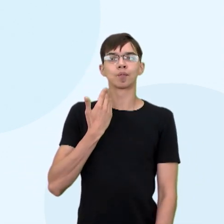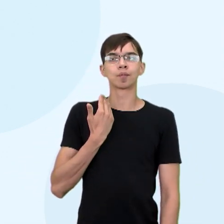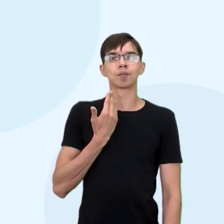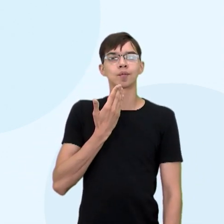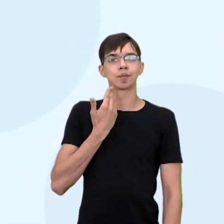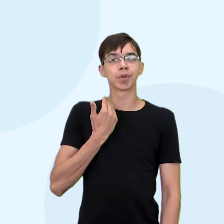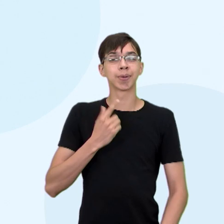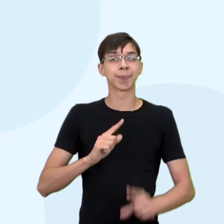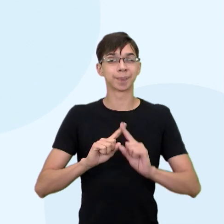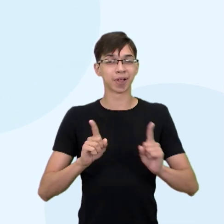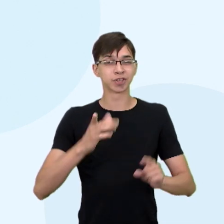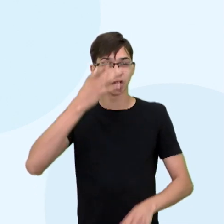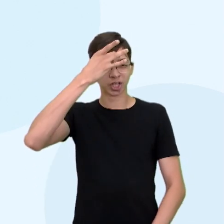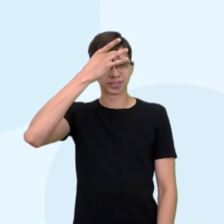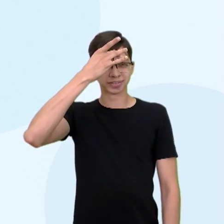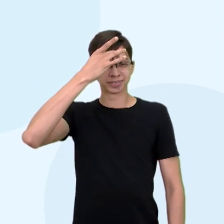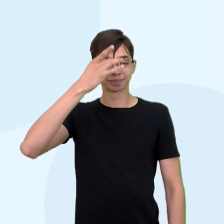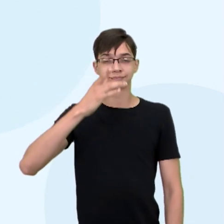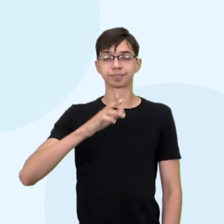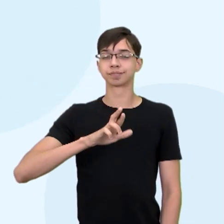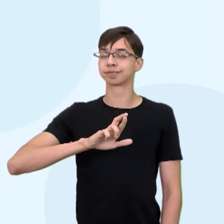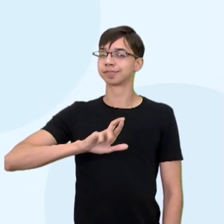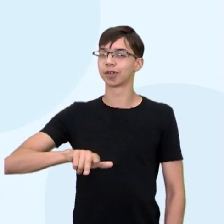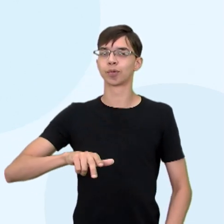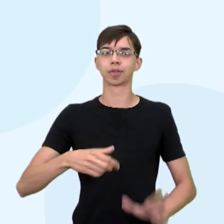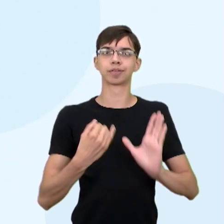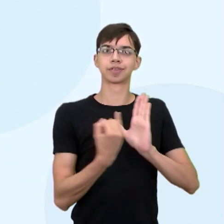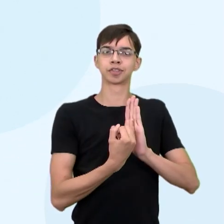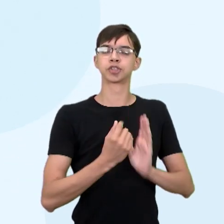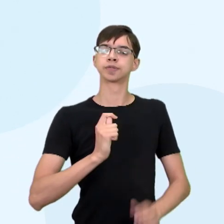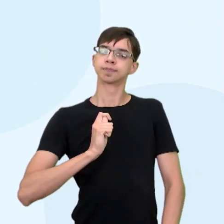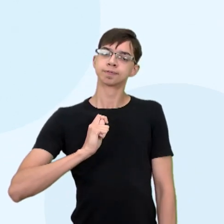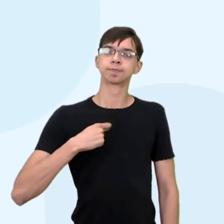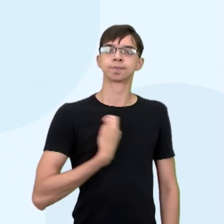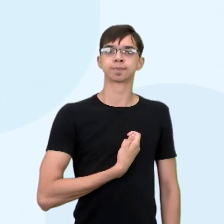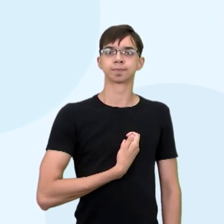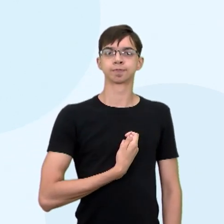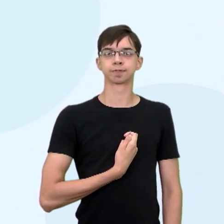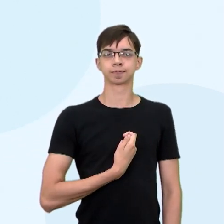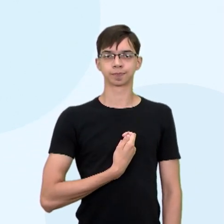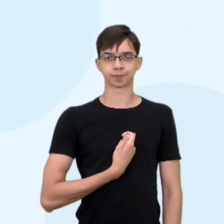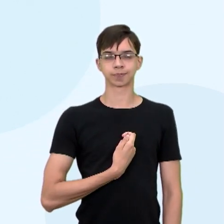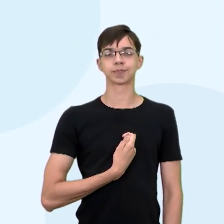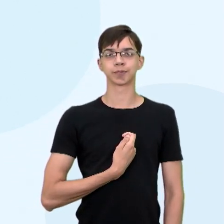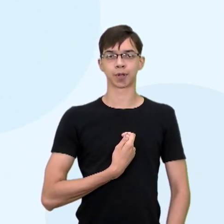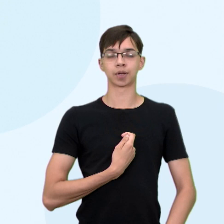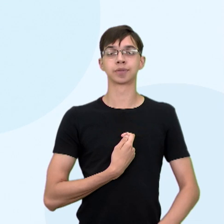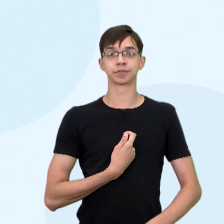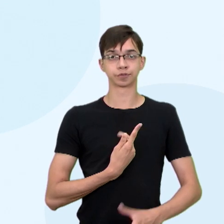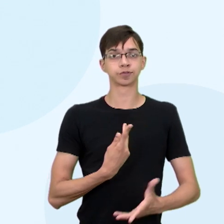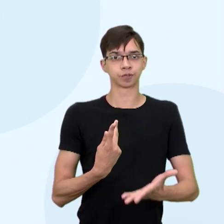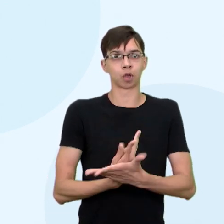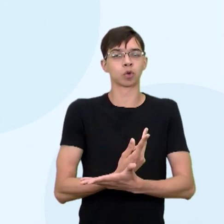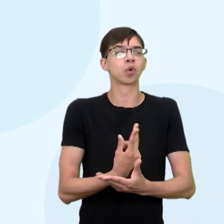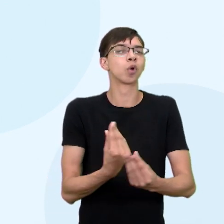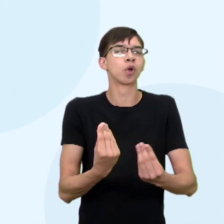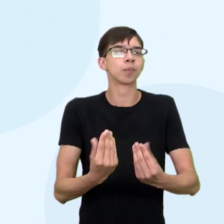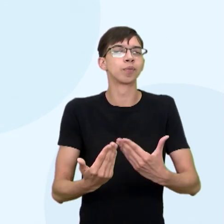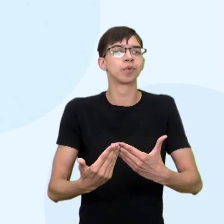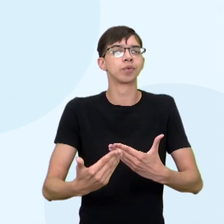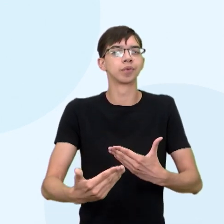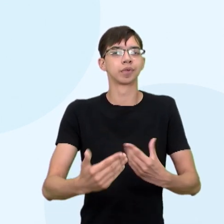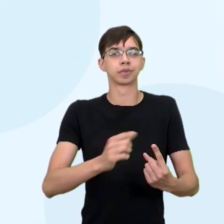acontecendo, né? Mas quando a gente constrói a nossa identidade, ela vai acontecer por meio da socialização. Por isso que a gente fala que não